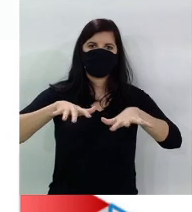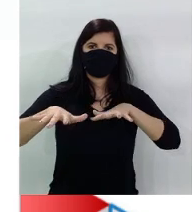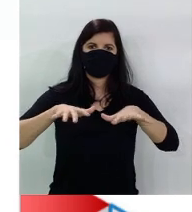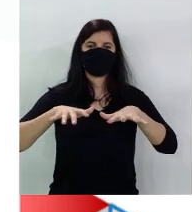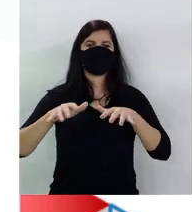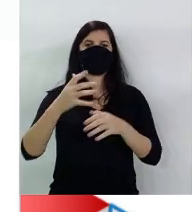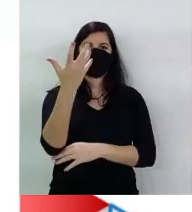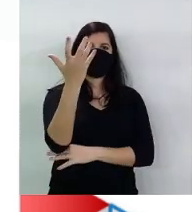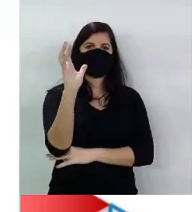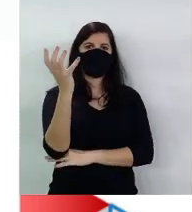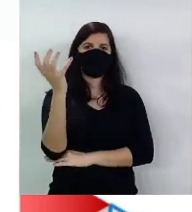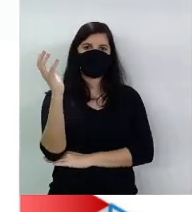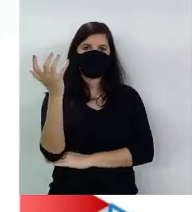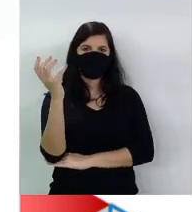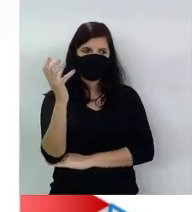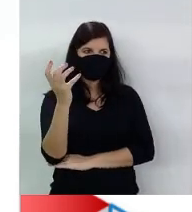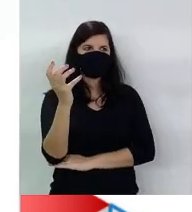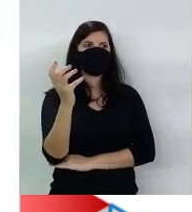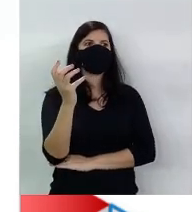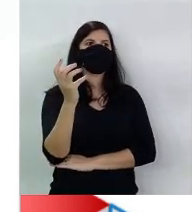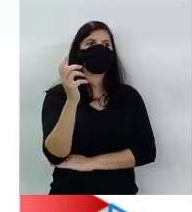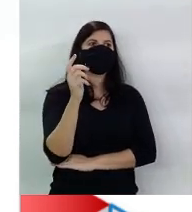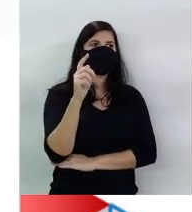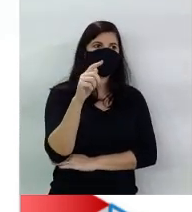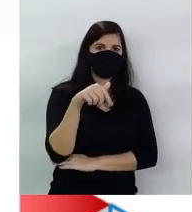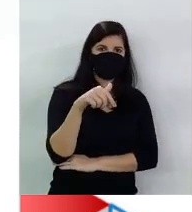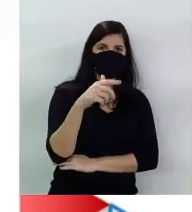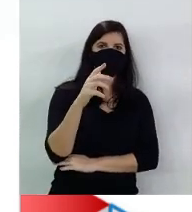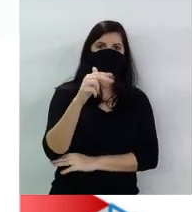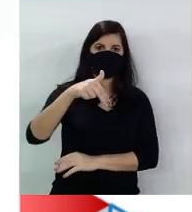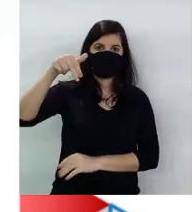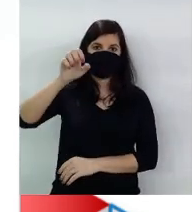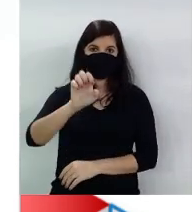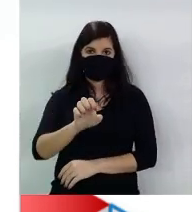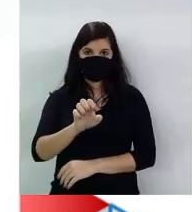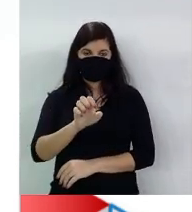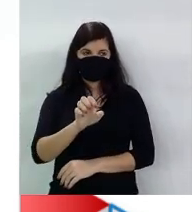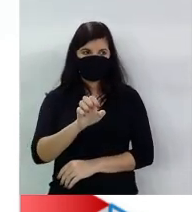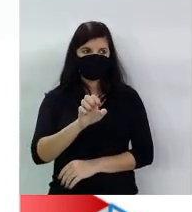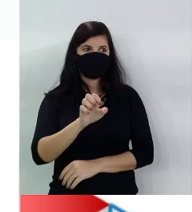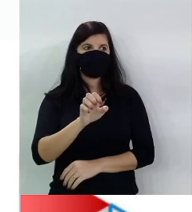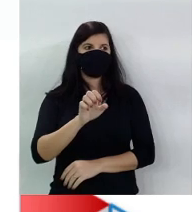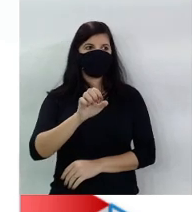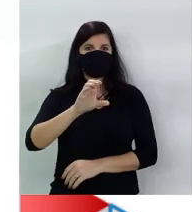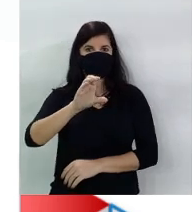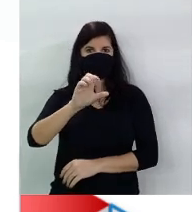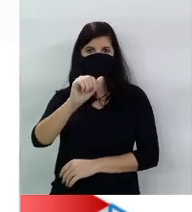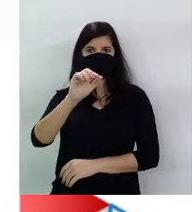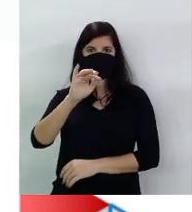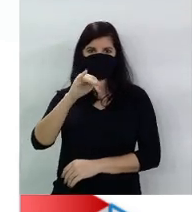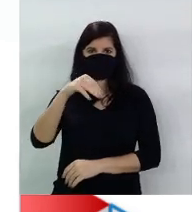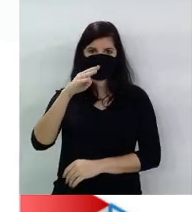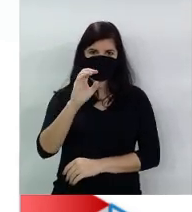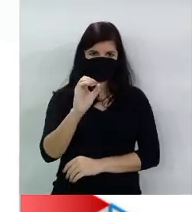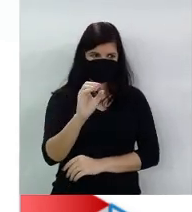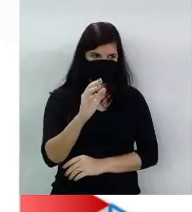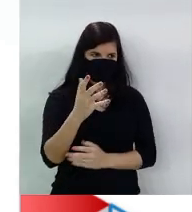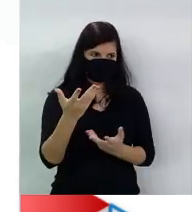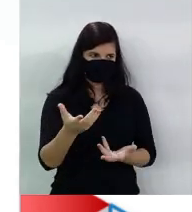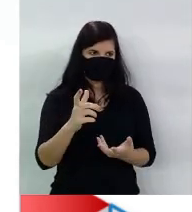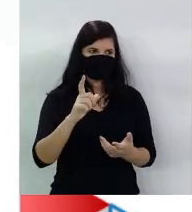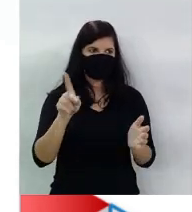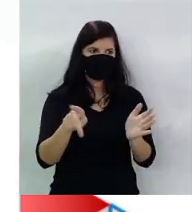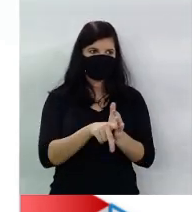a Jurema sagrada, Jurema nordestina ou Catimbó da Jurema aparece como